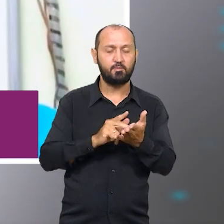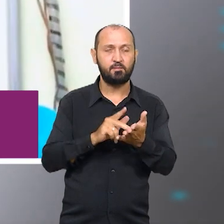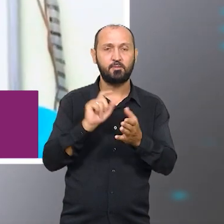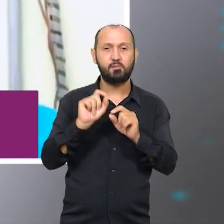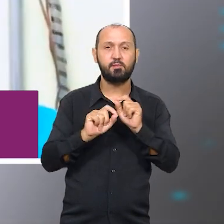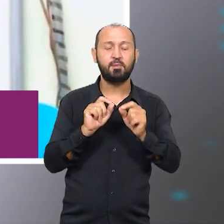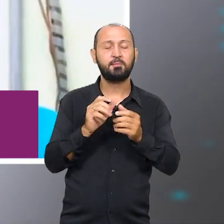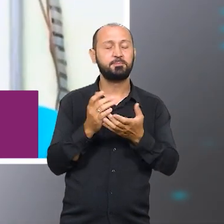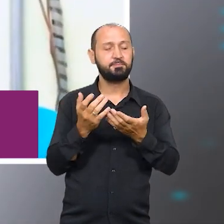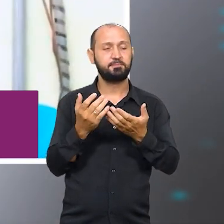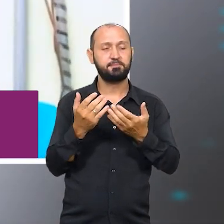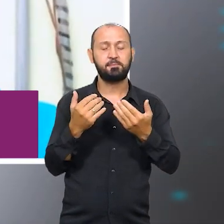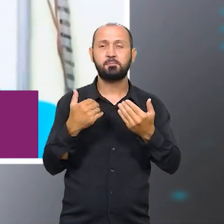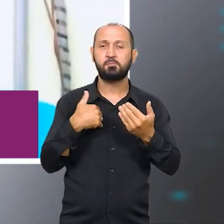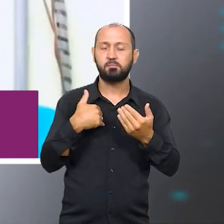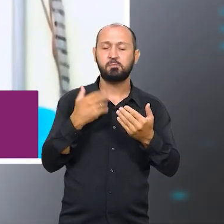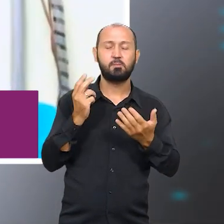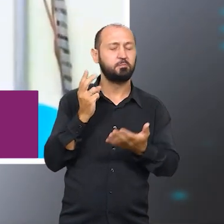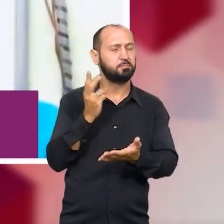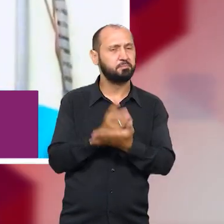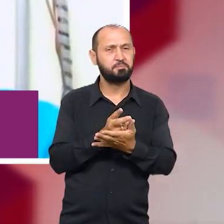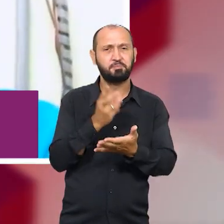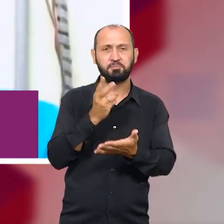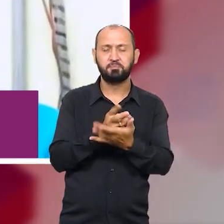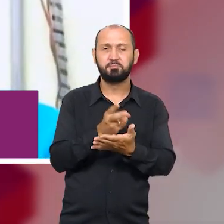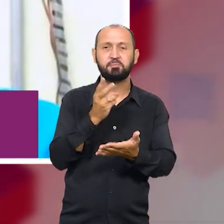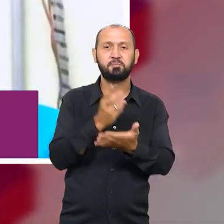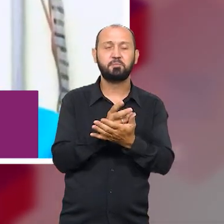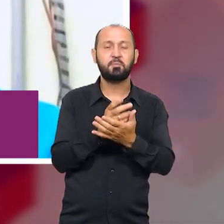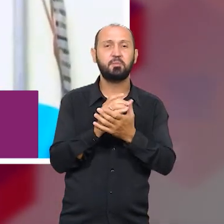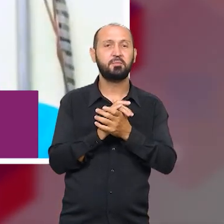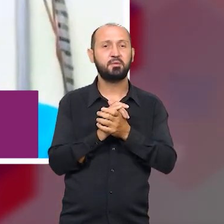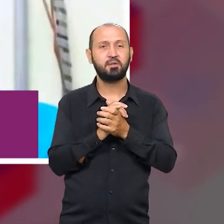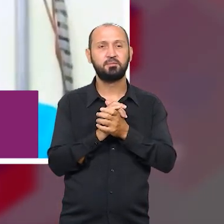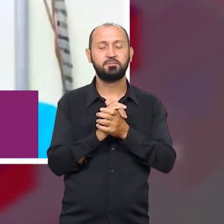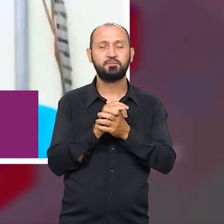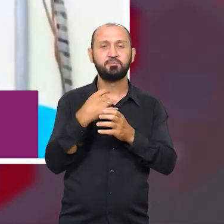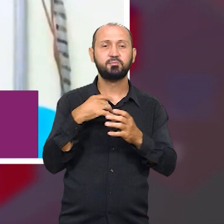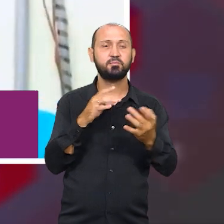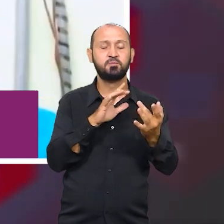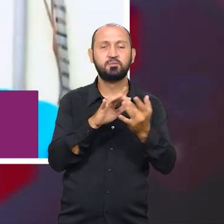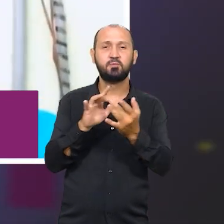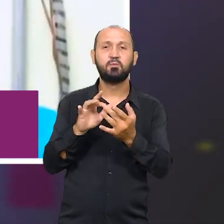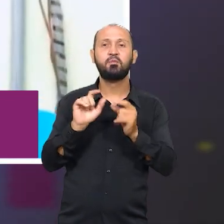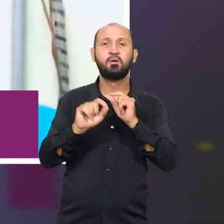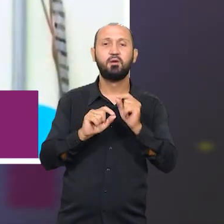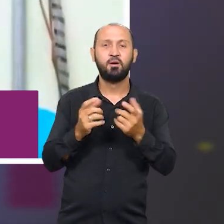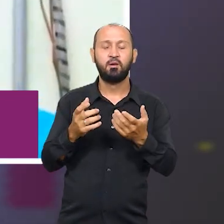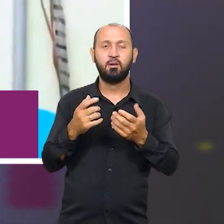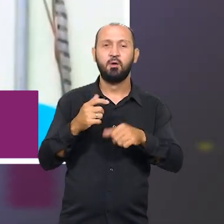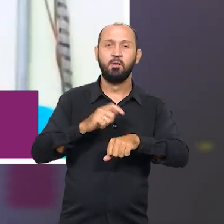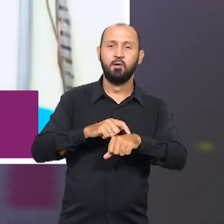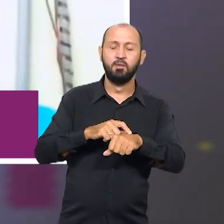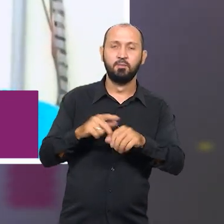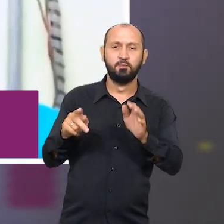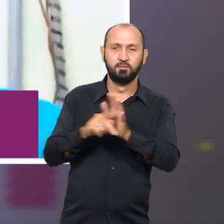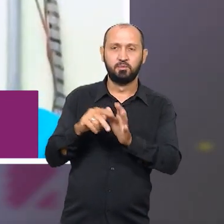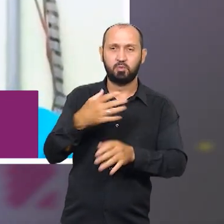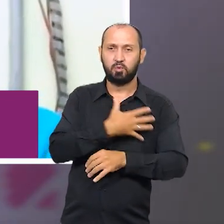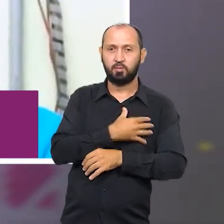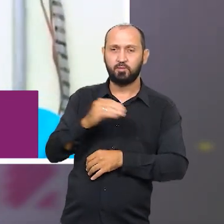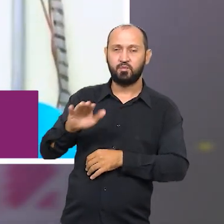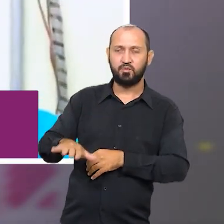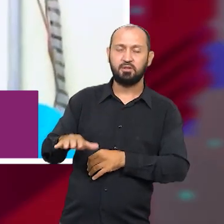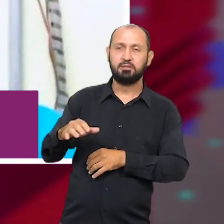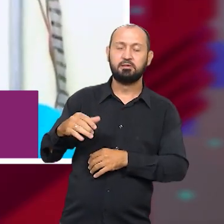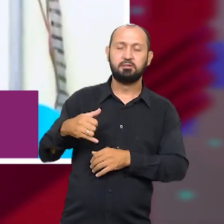Na verdade, o que fez eu cada vez mais, né, viver esse mundo foi a situação do meu